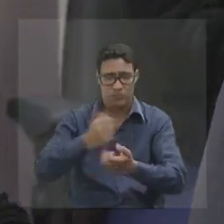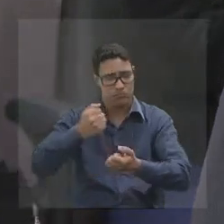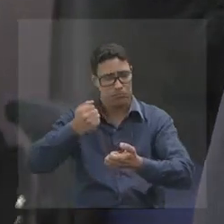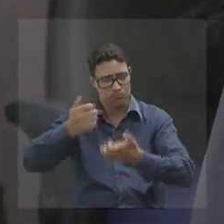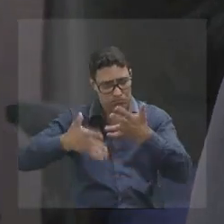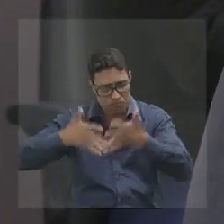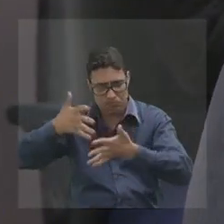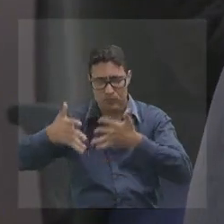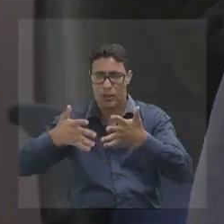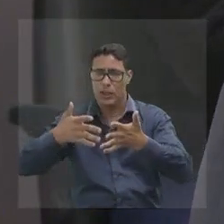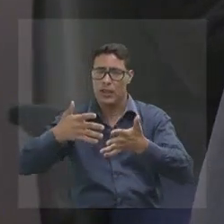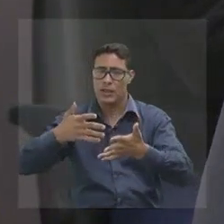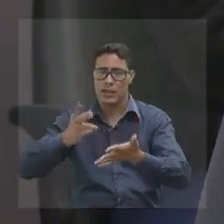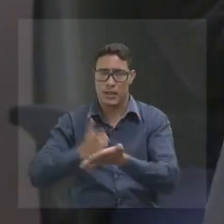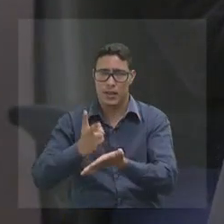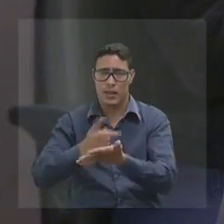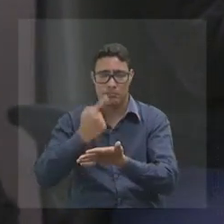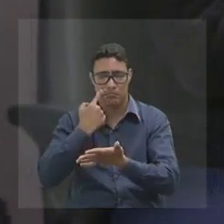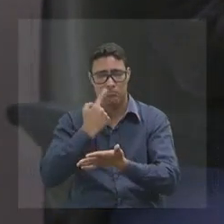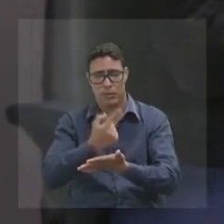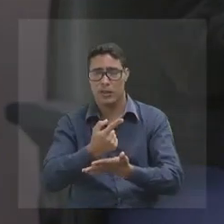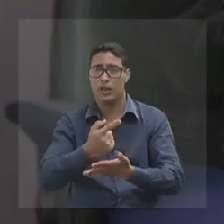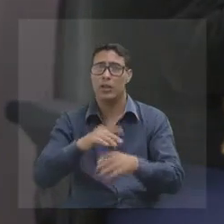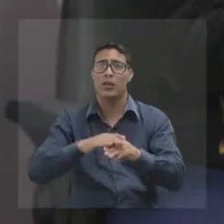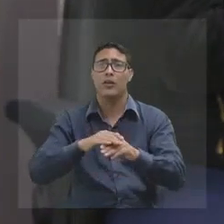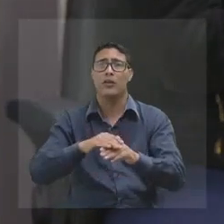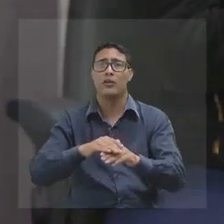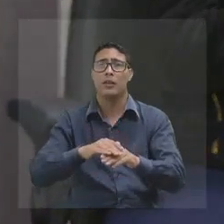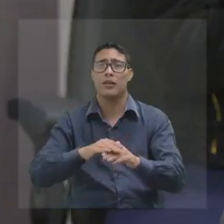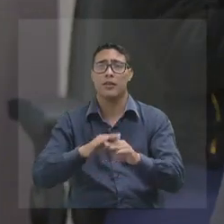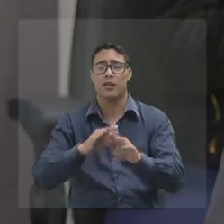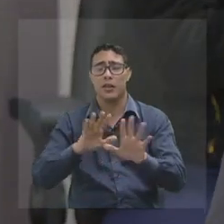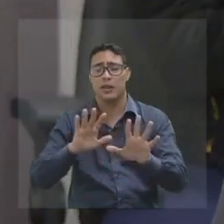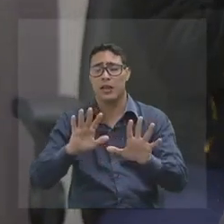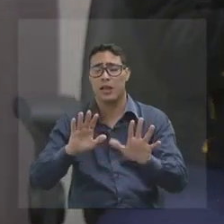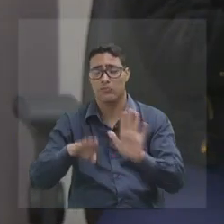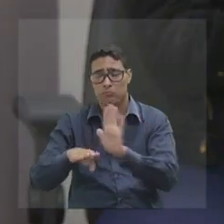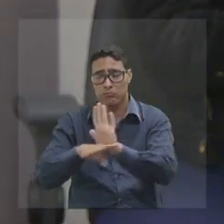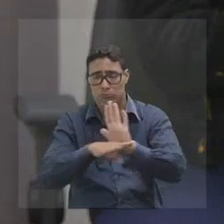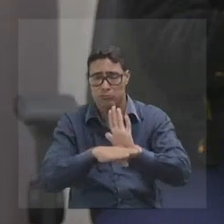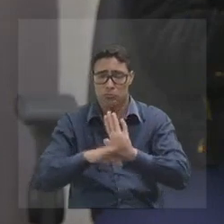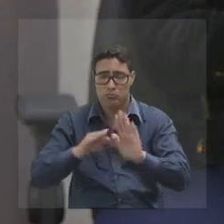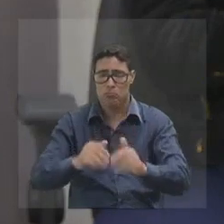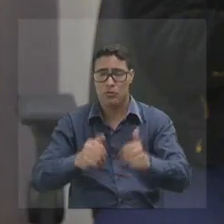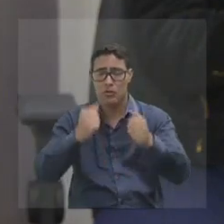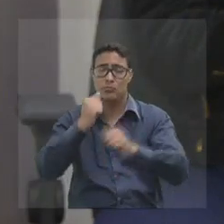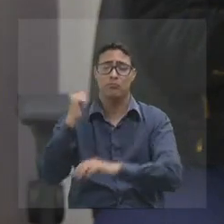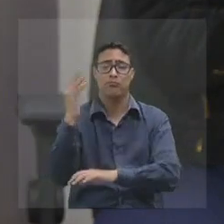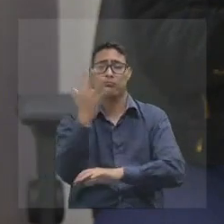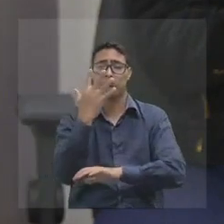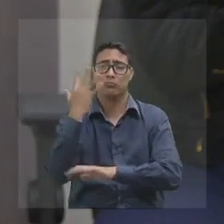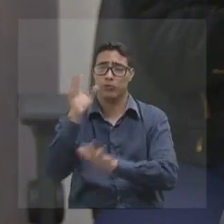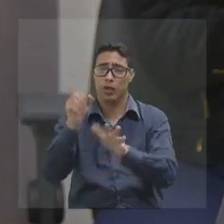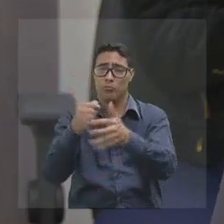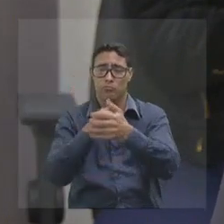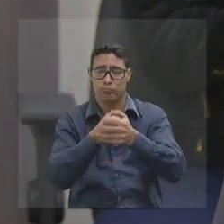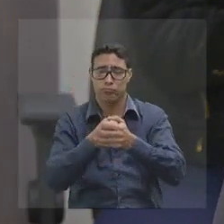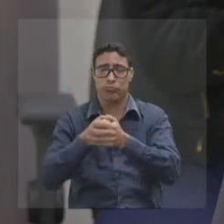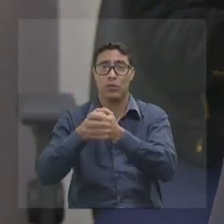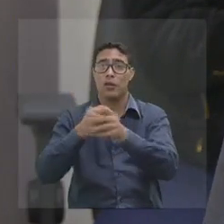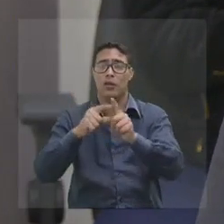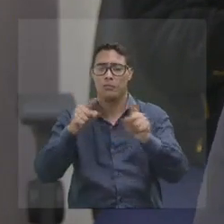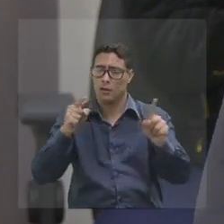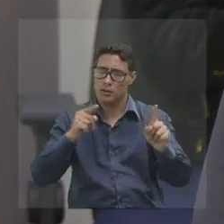a gente avance com esse olhar da preservação ambiental mas também obviamente no equilíbrio necessário da gestão